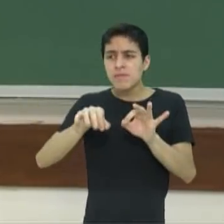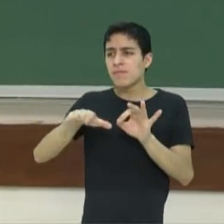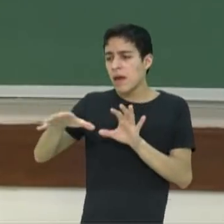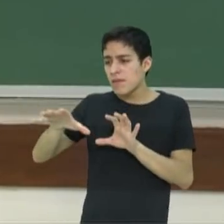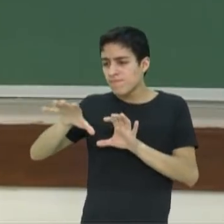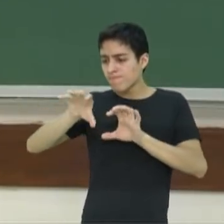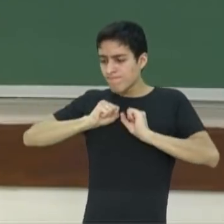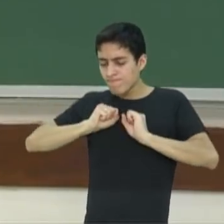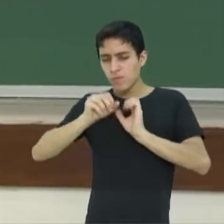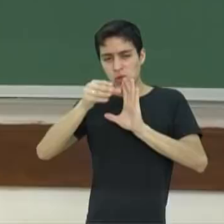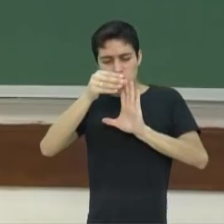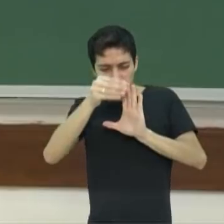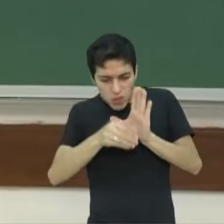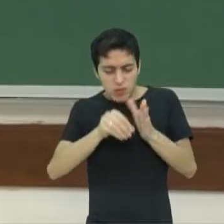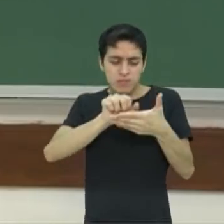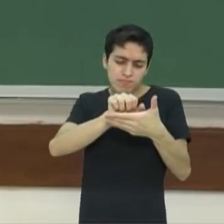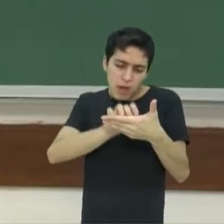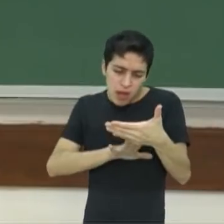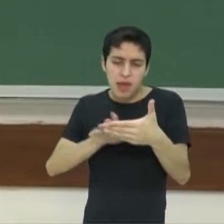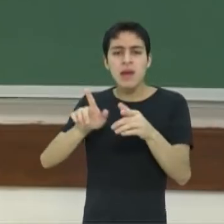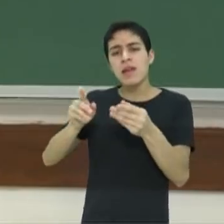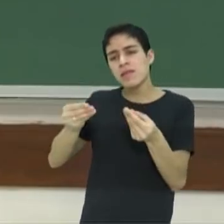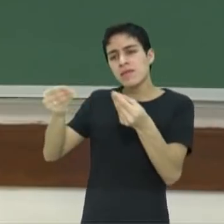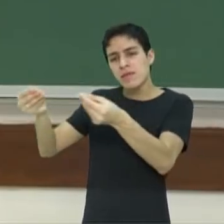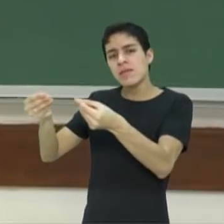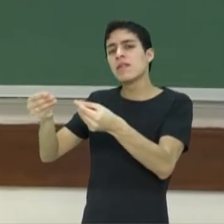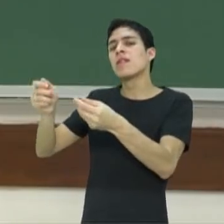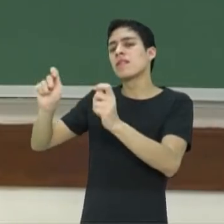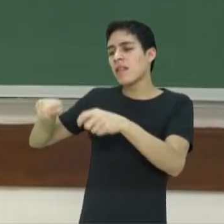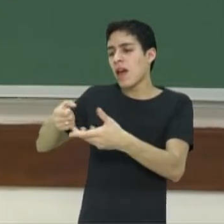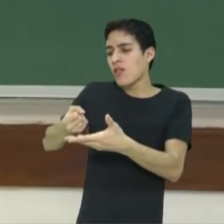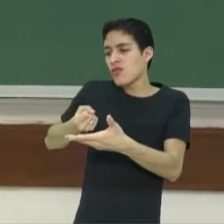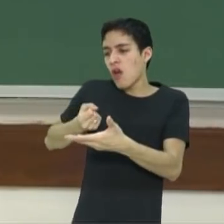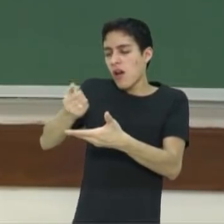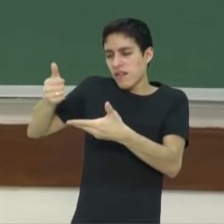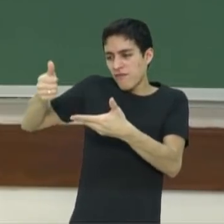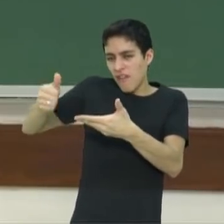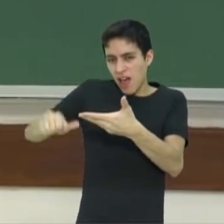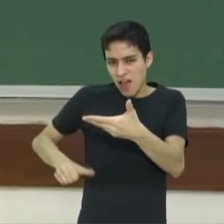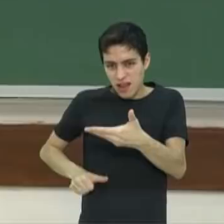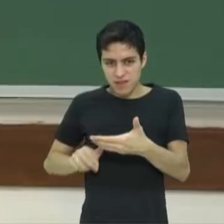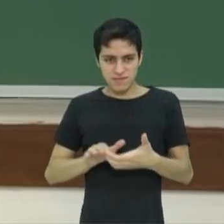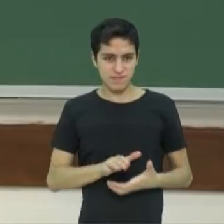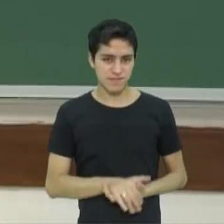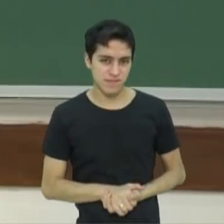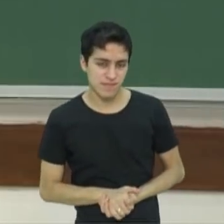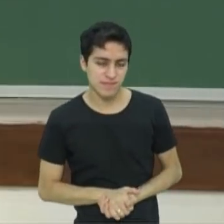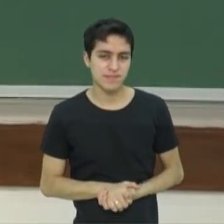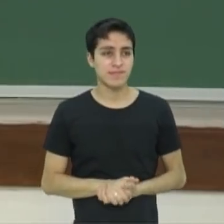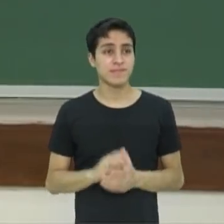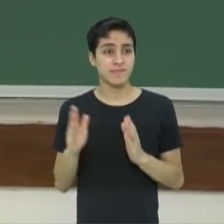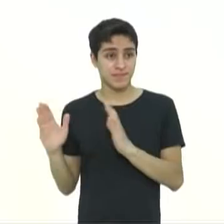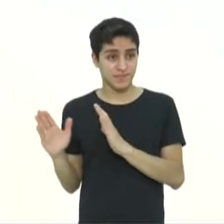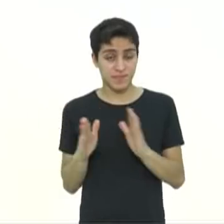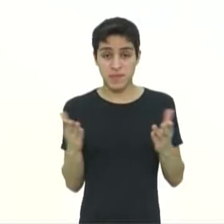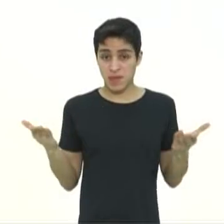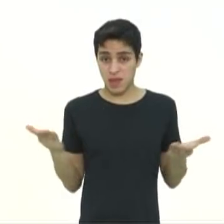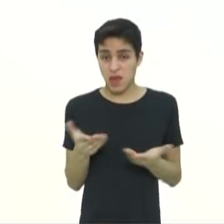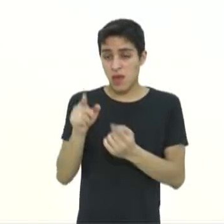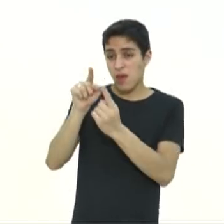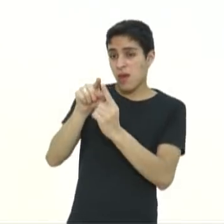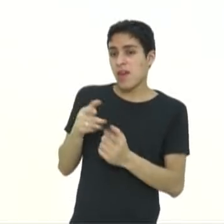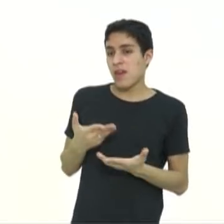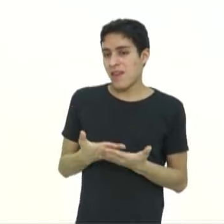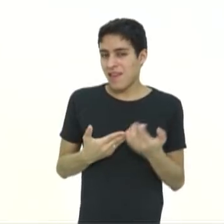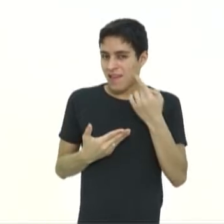conteúdo aprendido nas aulas e poderá ser avaliado. Vamos agora aos objetivos da nossa aula. Eles são: